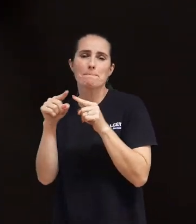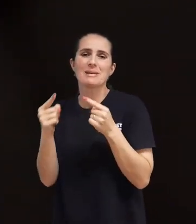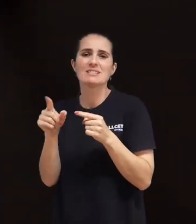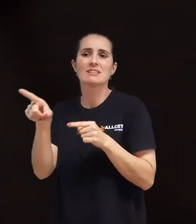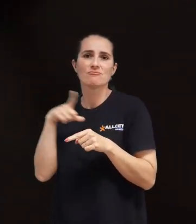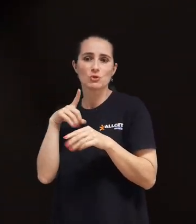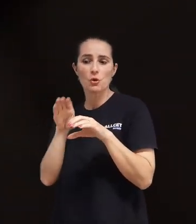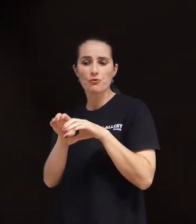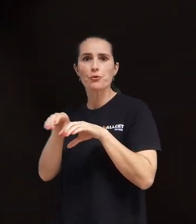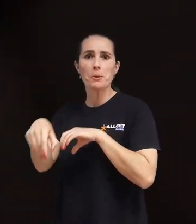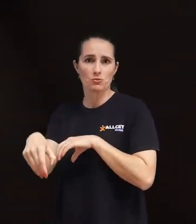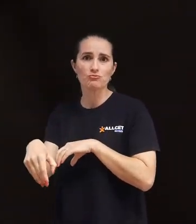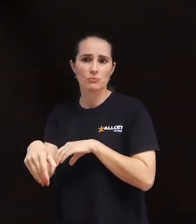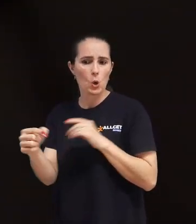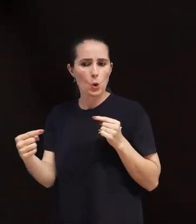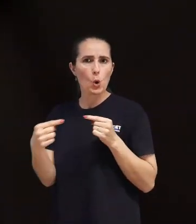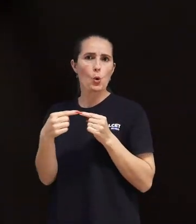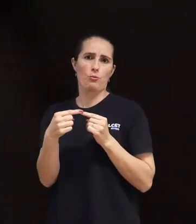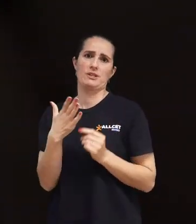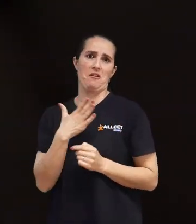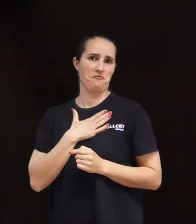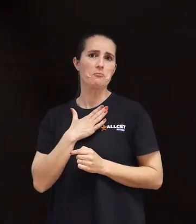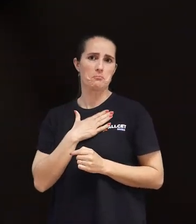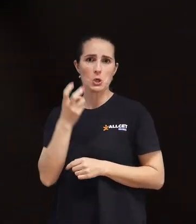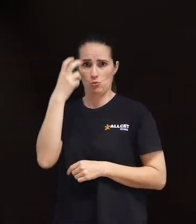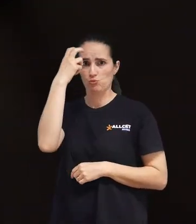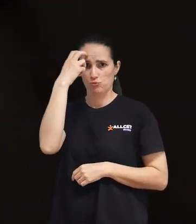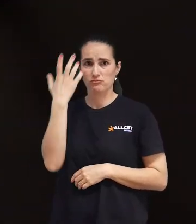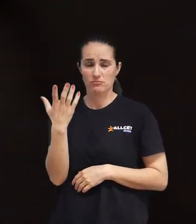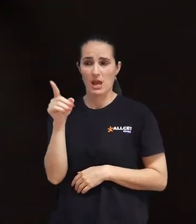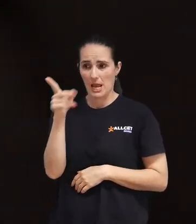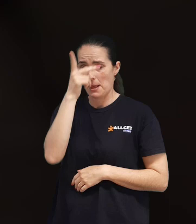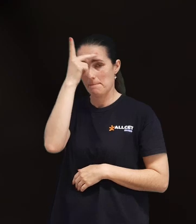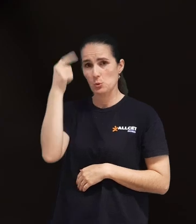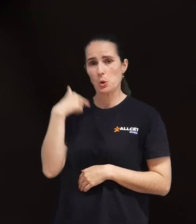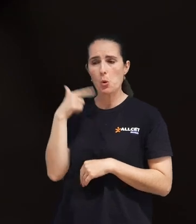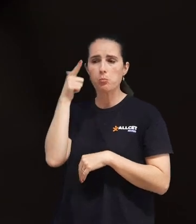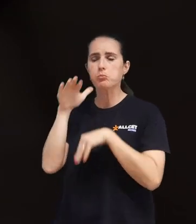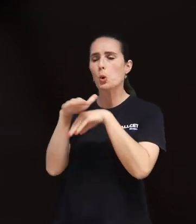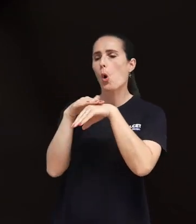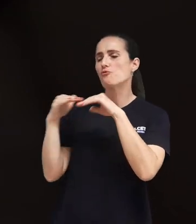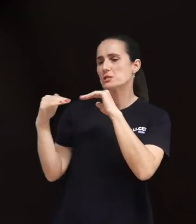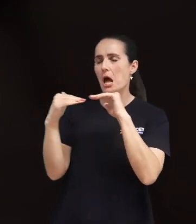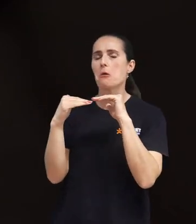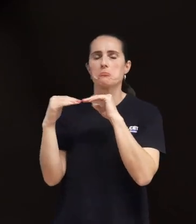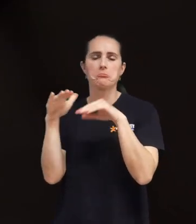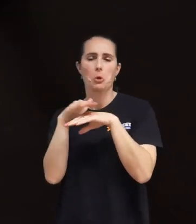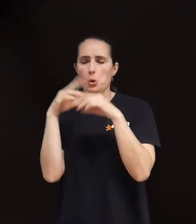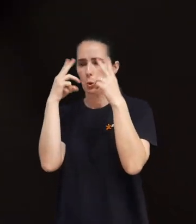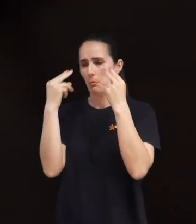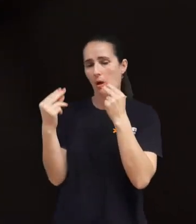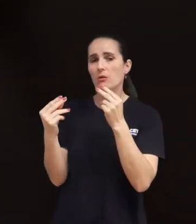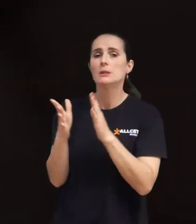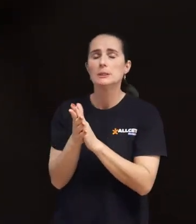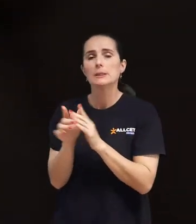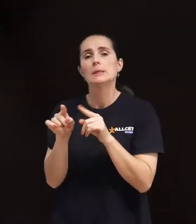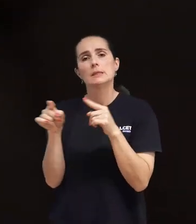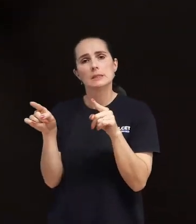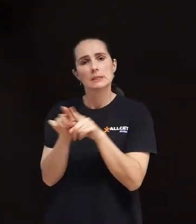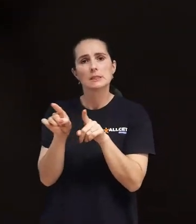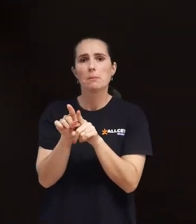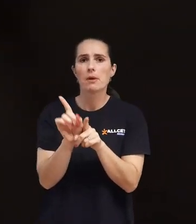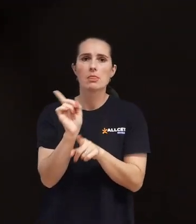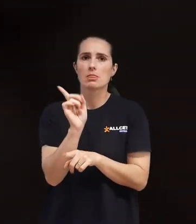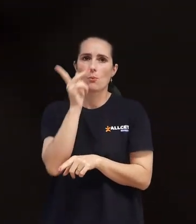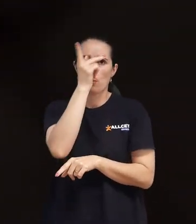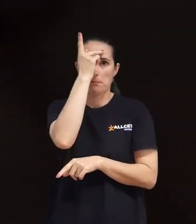filho. Então, isso tudo pesava muito. E, por exemplo, este ano, para mim, foi uma surpresa quando eu descobri